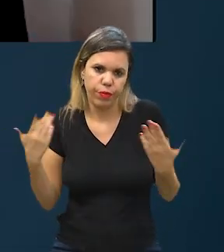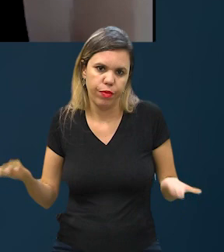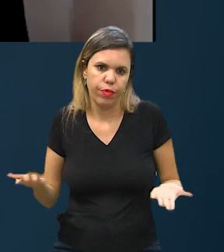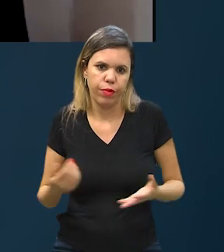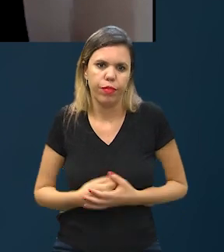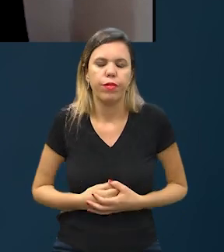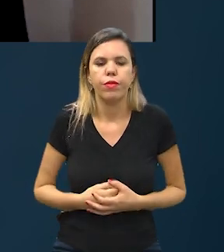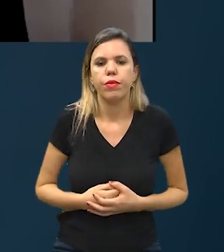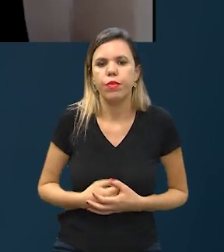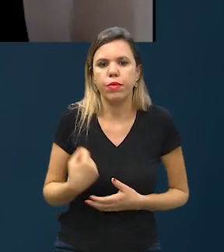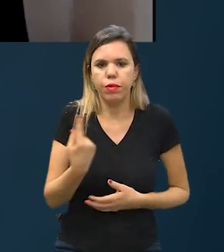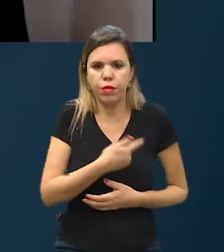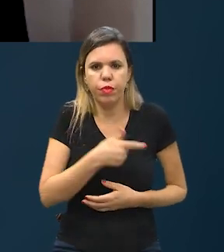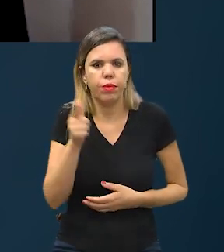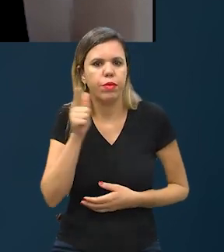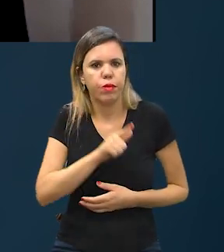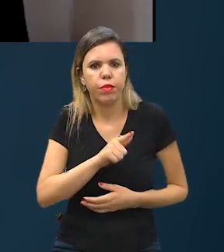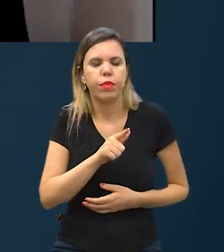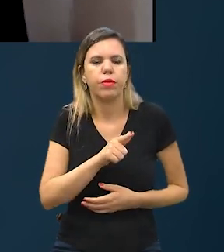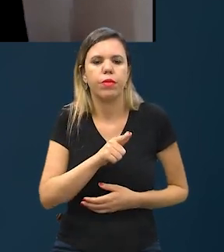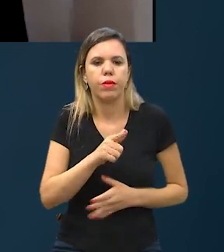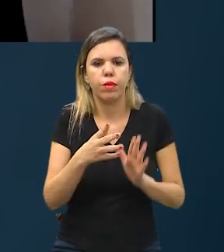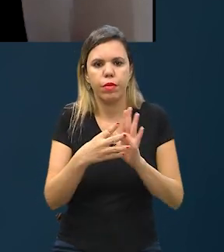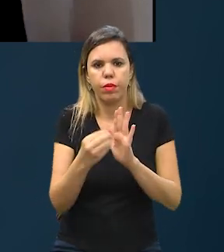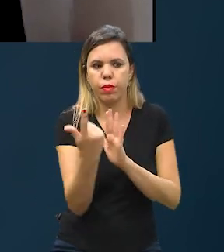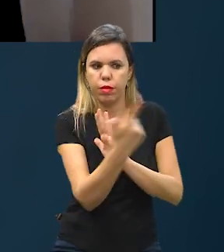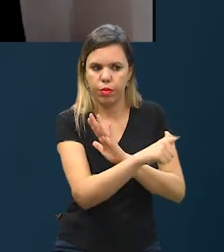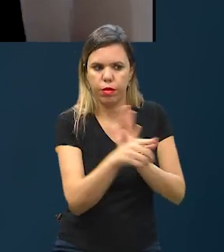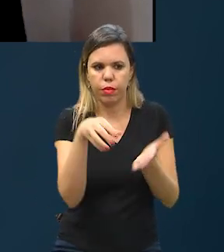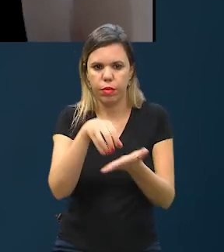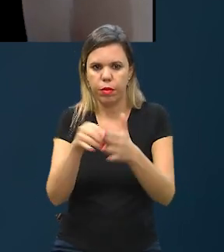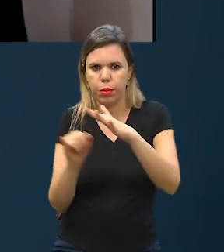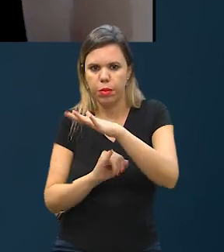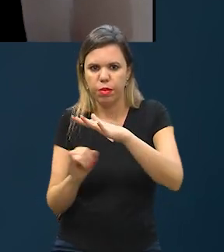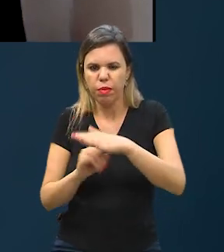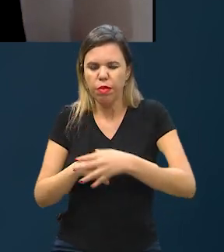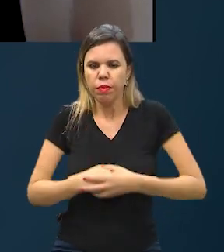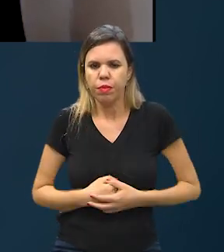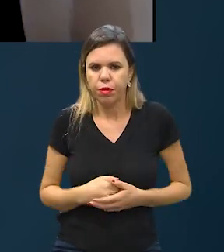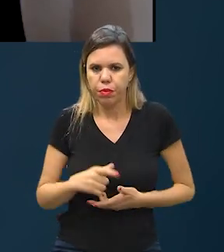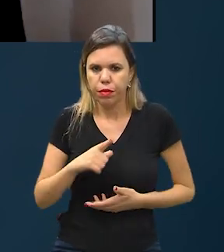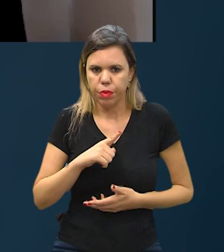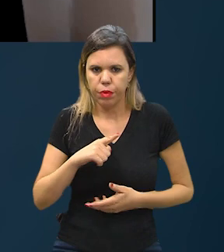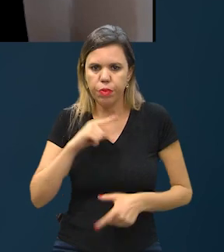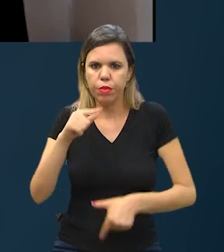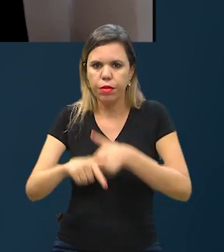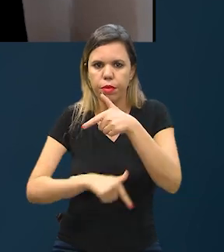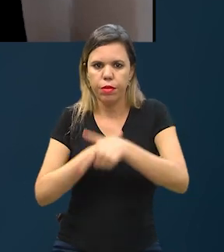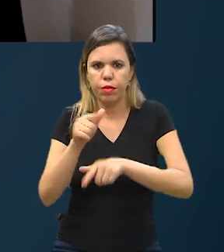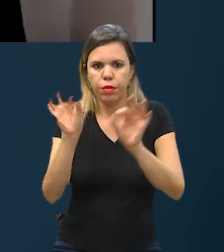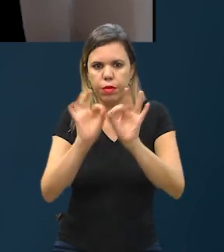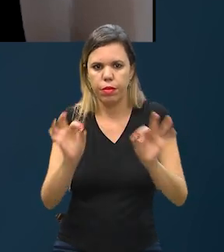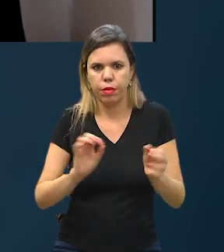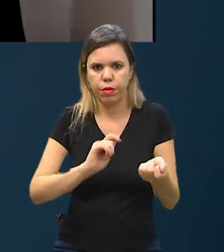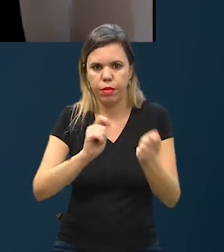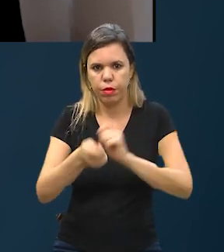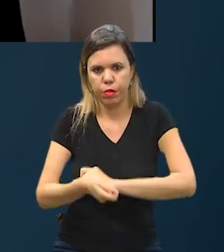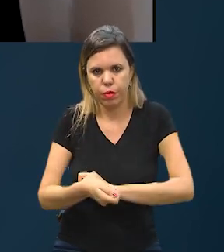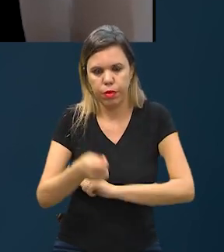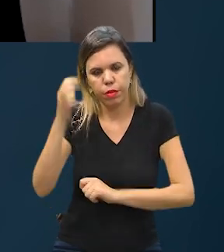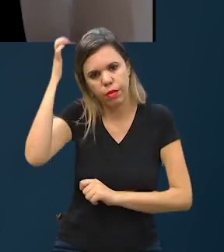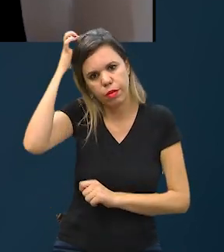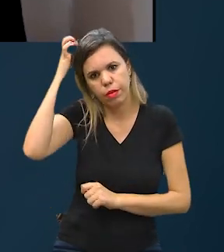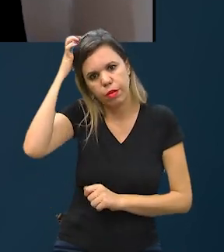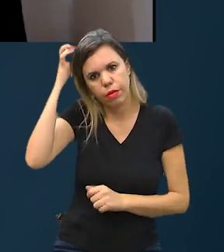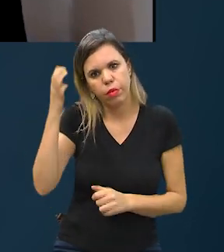Então, nós conseguimos nos espelhar em outras agências que trabalhavam nesse formato que